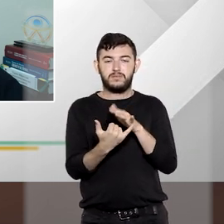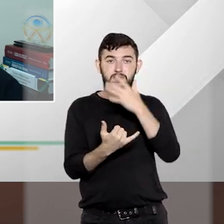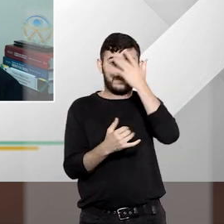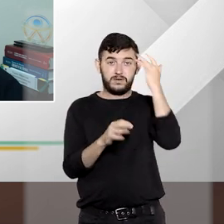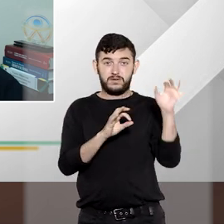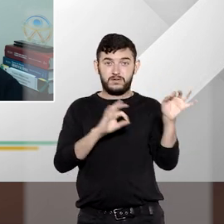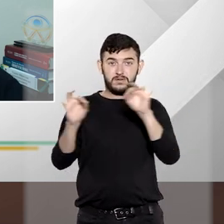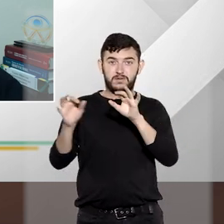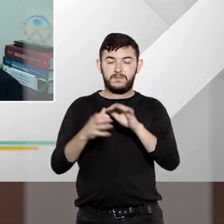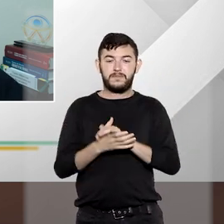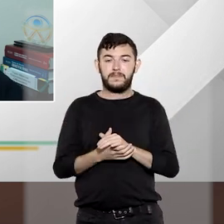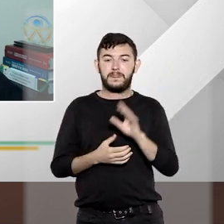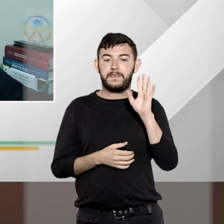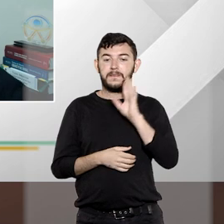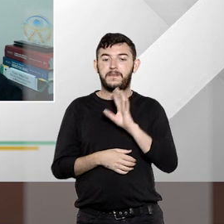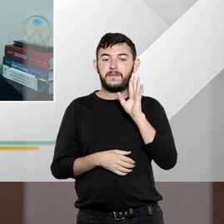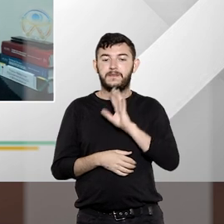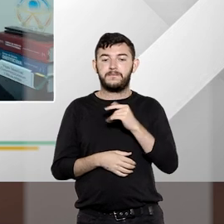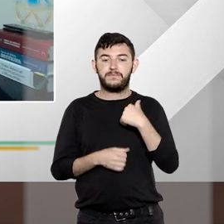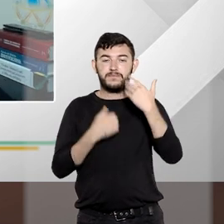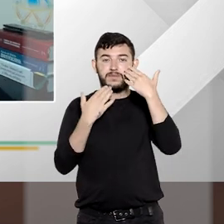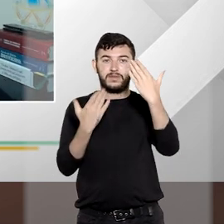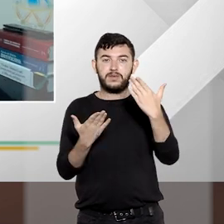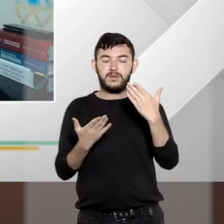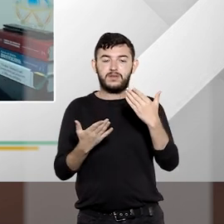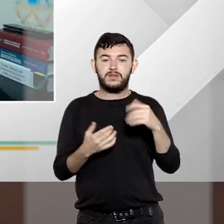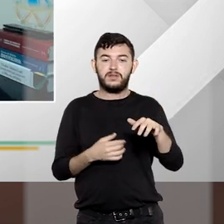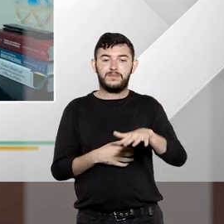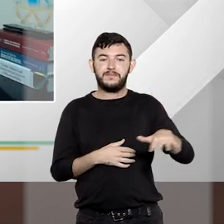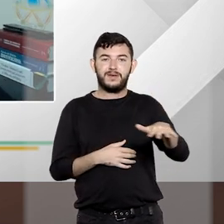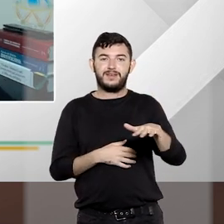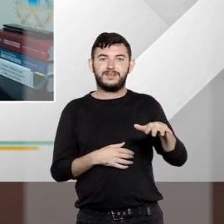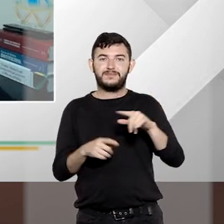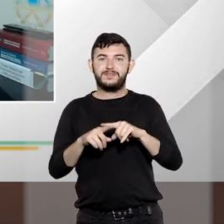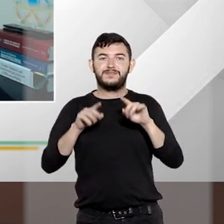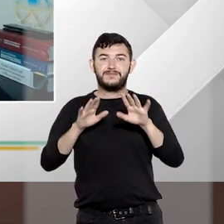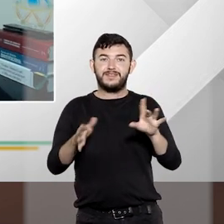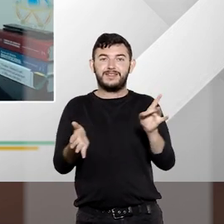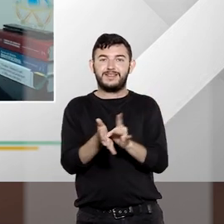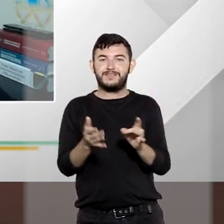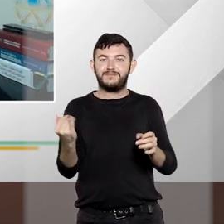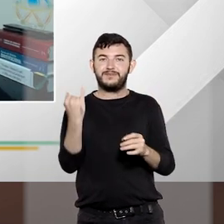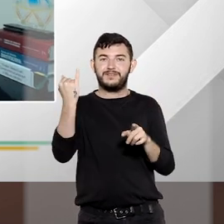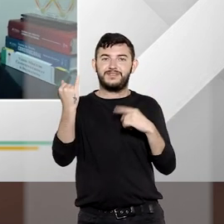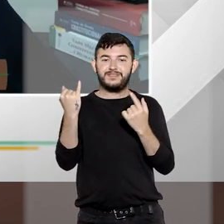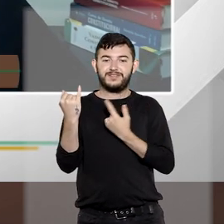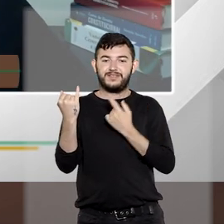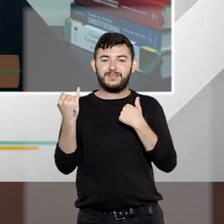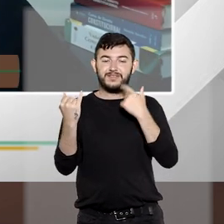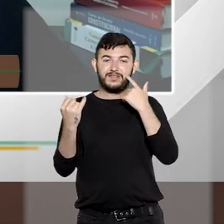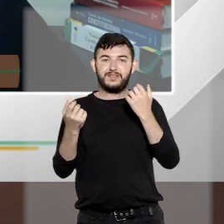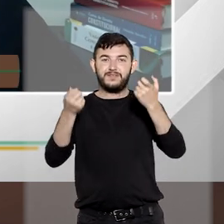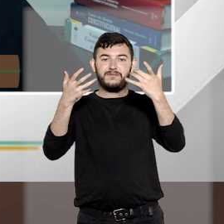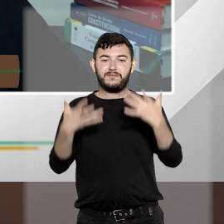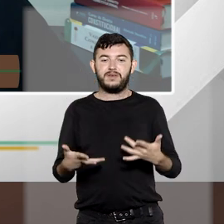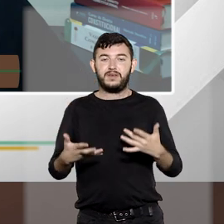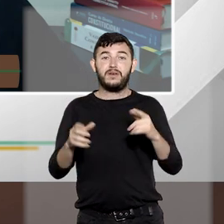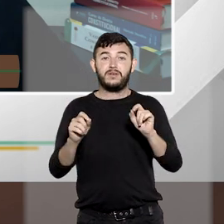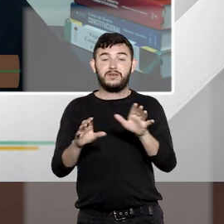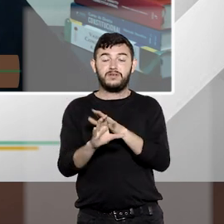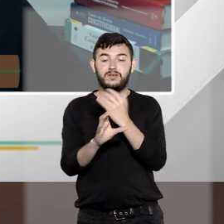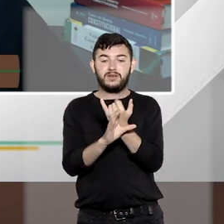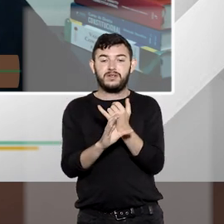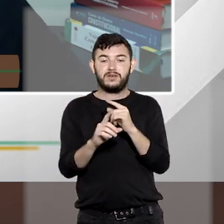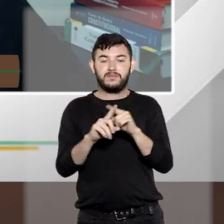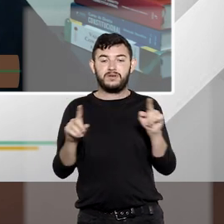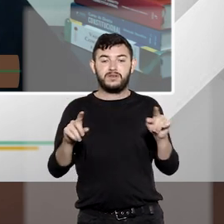agora. Legal, Fátima. Já agradecendo esse espaço, né, é de extrema importância a gente chamar atenção para o trabalho que é desenvolvido aí no canal. É